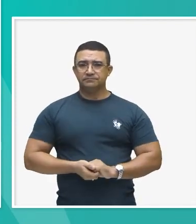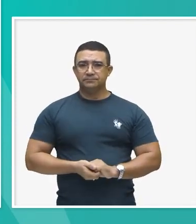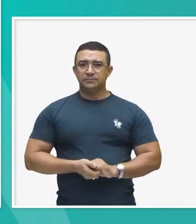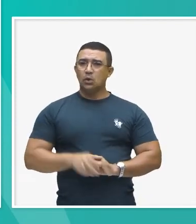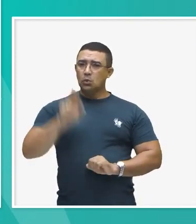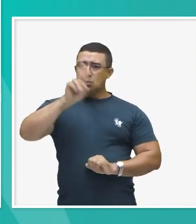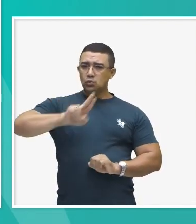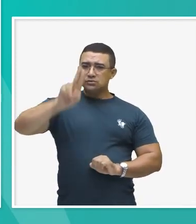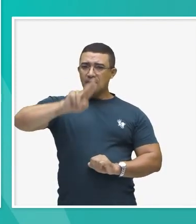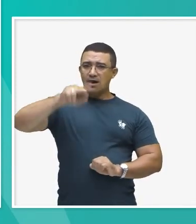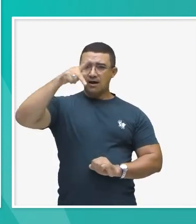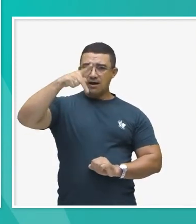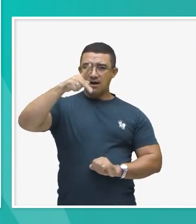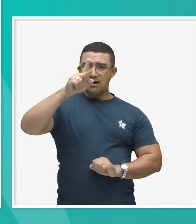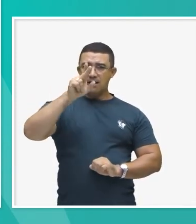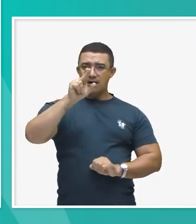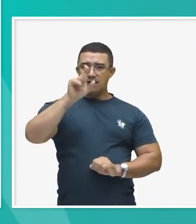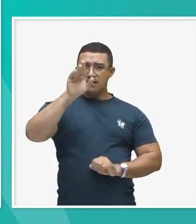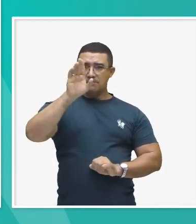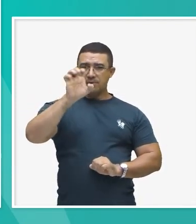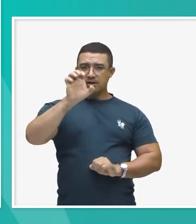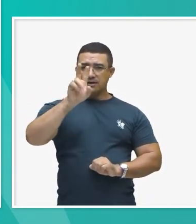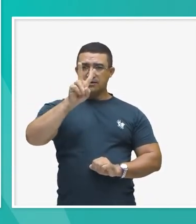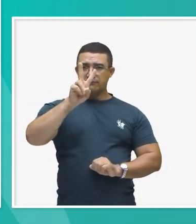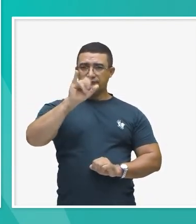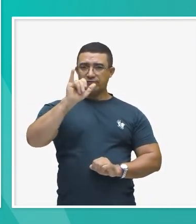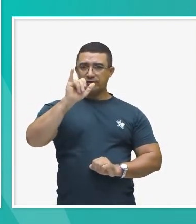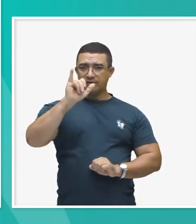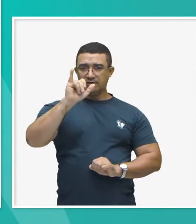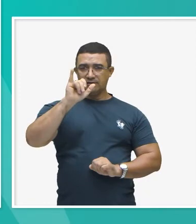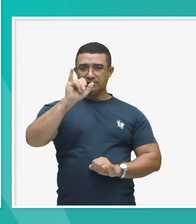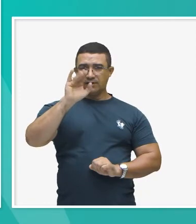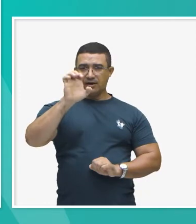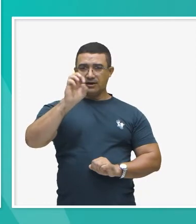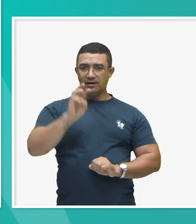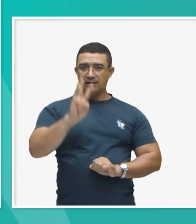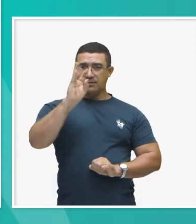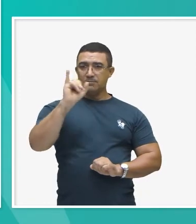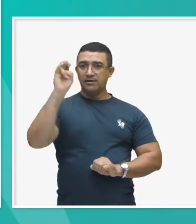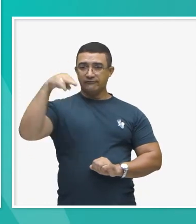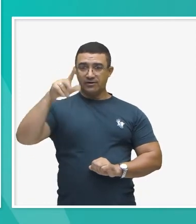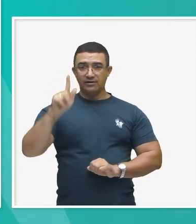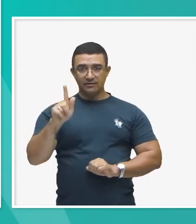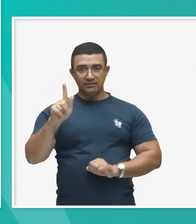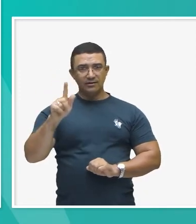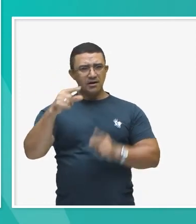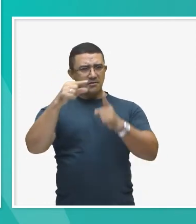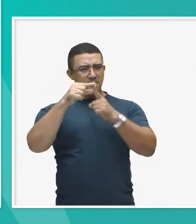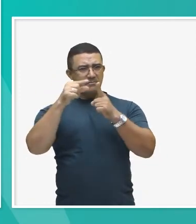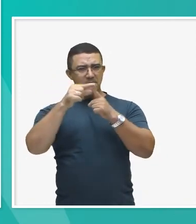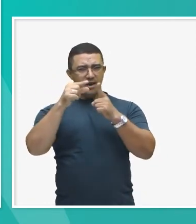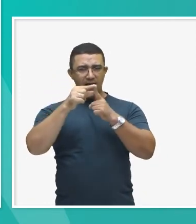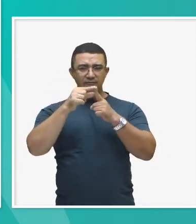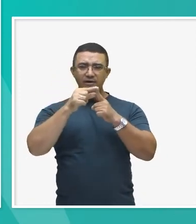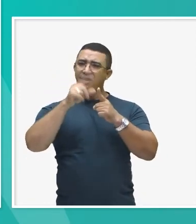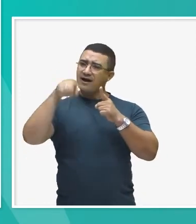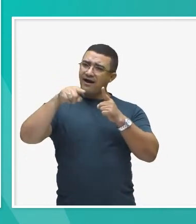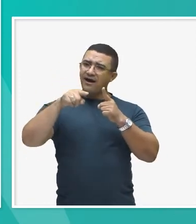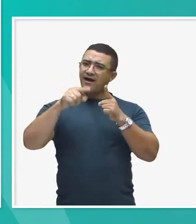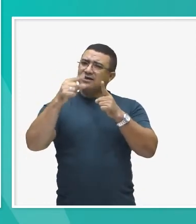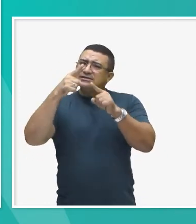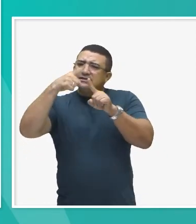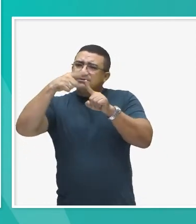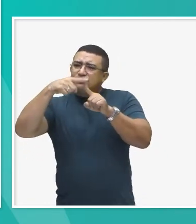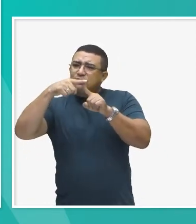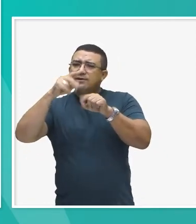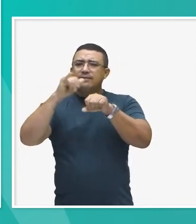que significa prever, né? Não é prever como um mago, não. A gente tem alguns steps, alguns passos que nós vamos